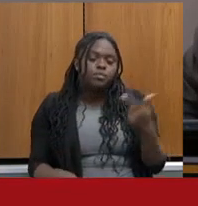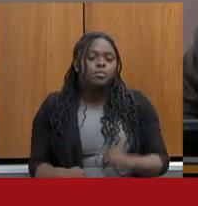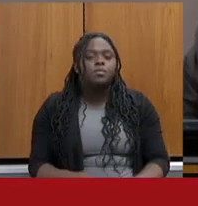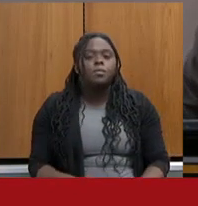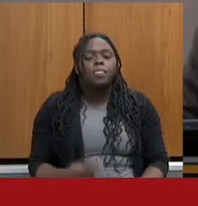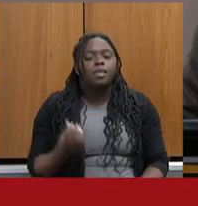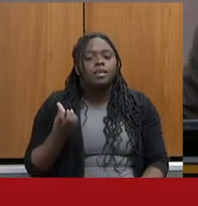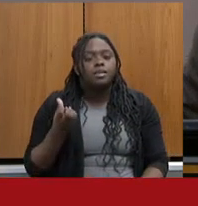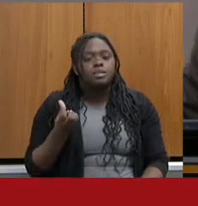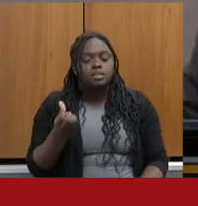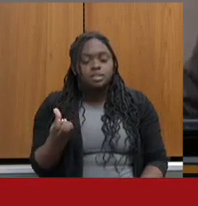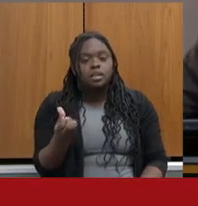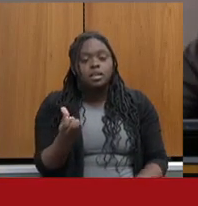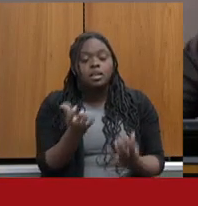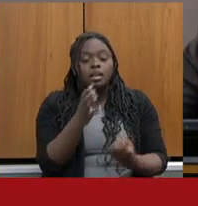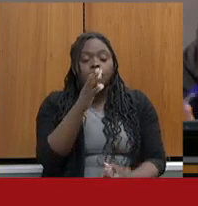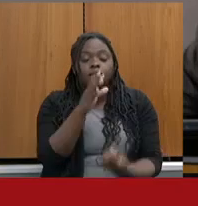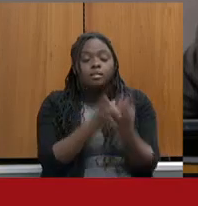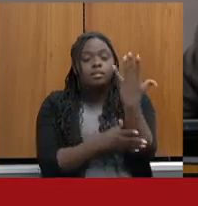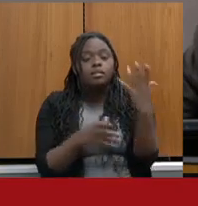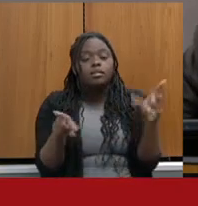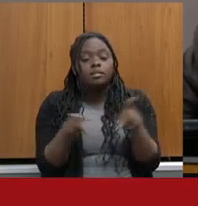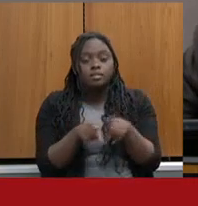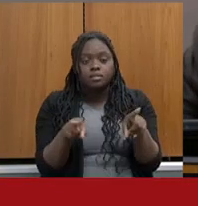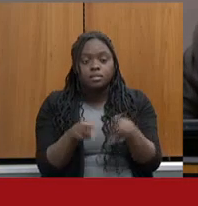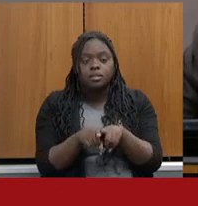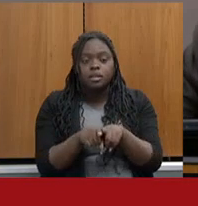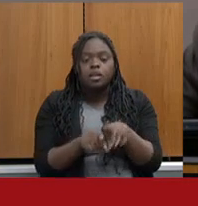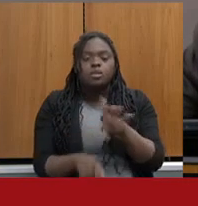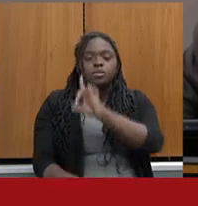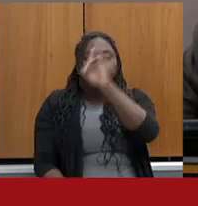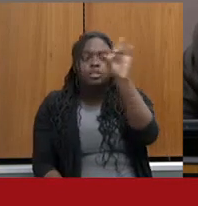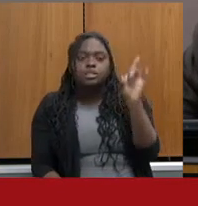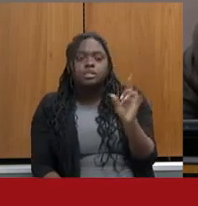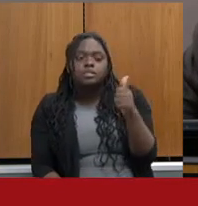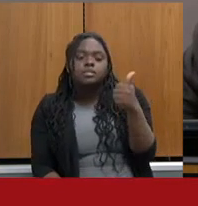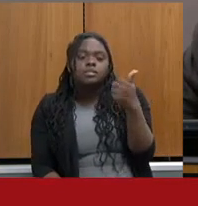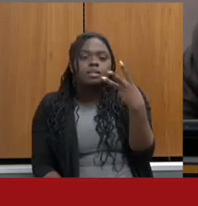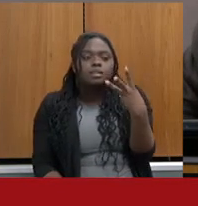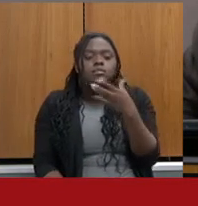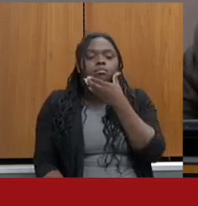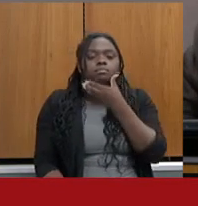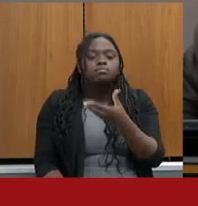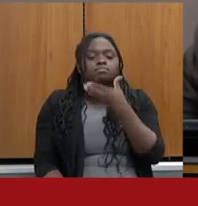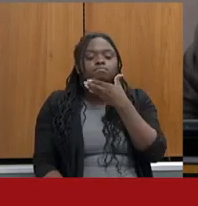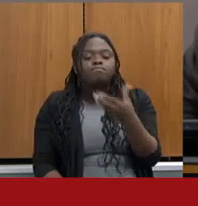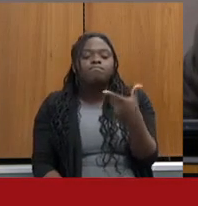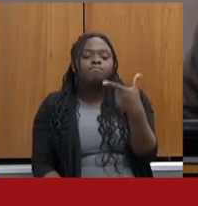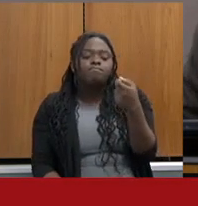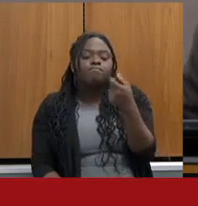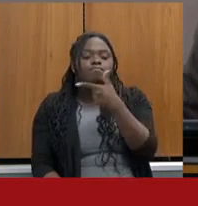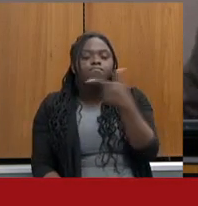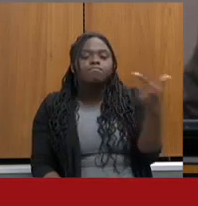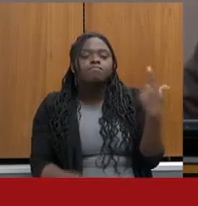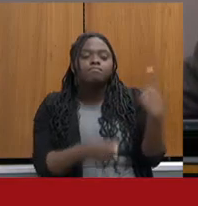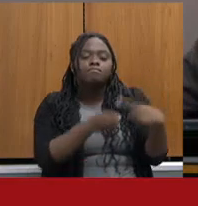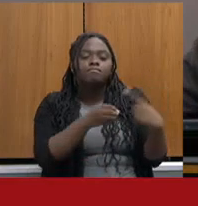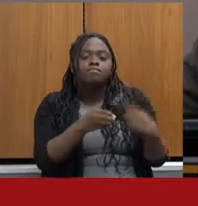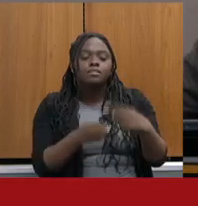e inauguramos também no dia 13 de dezembro de 22 na cidade de